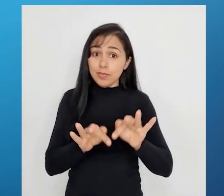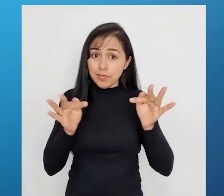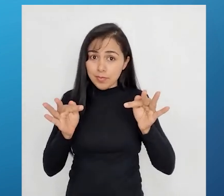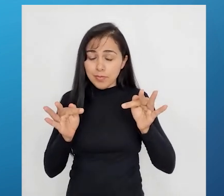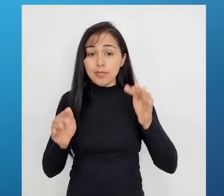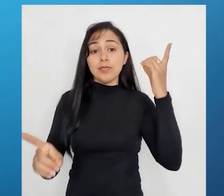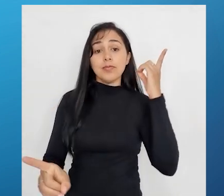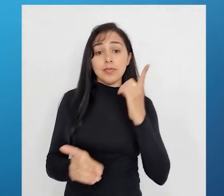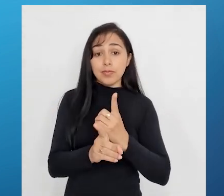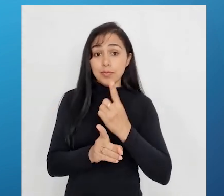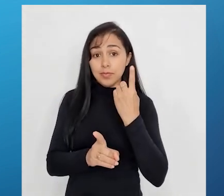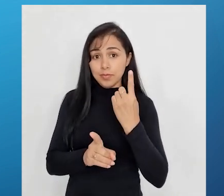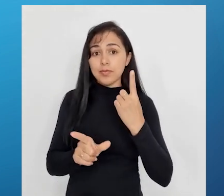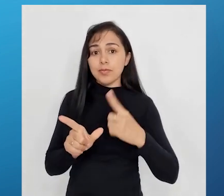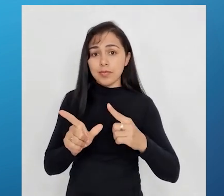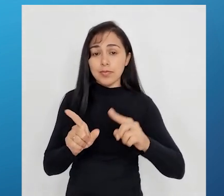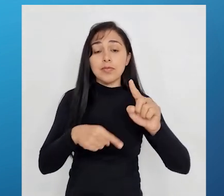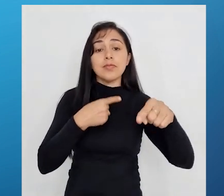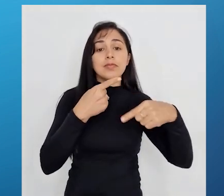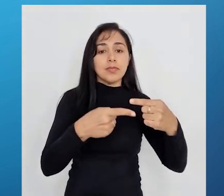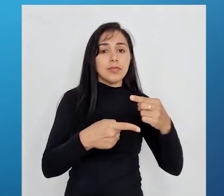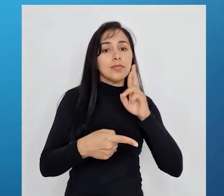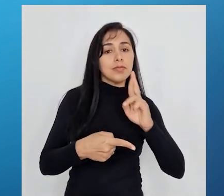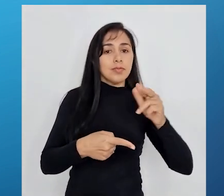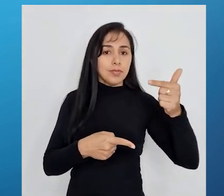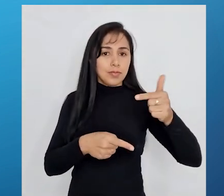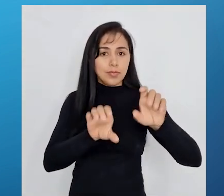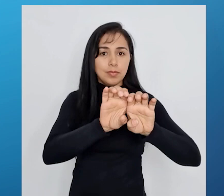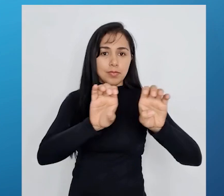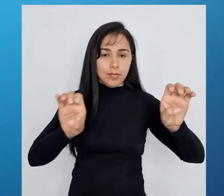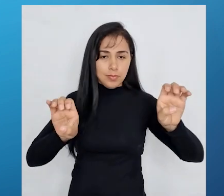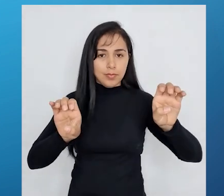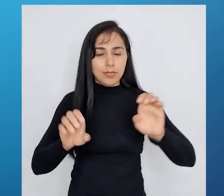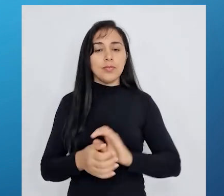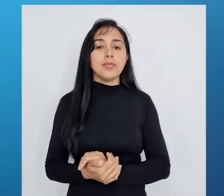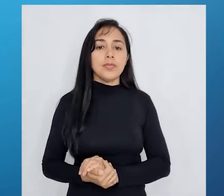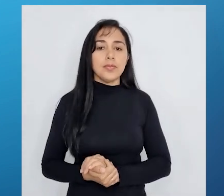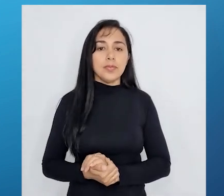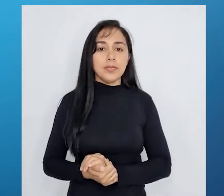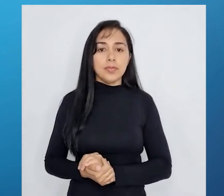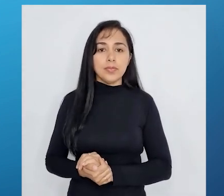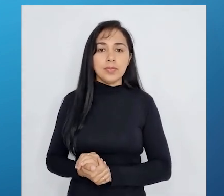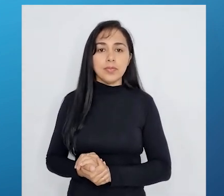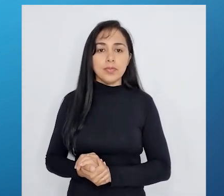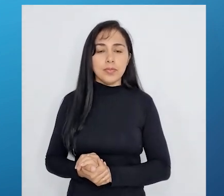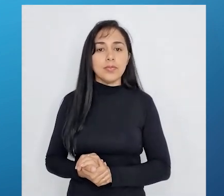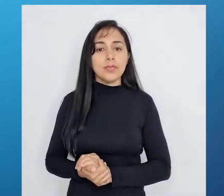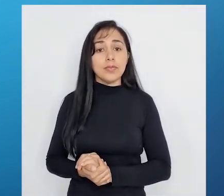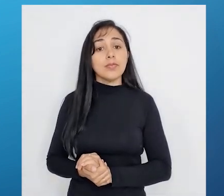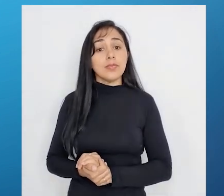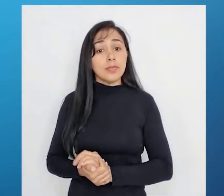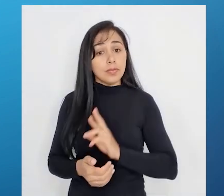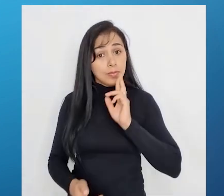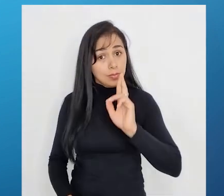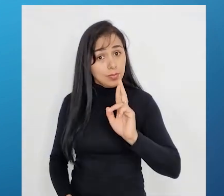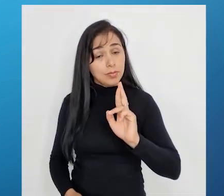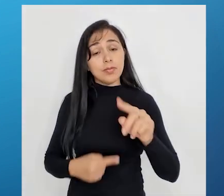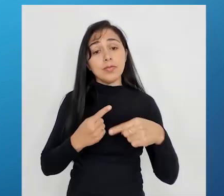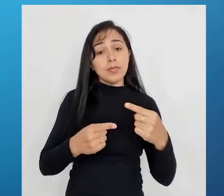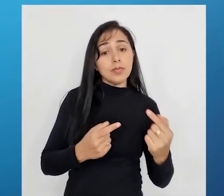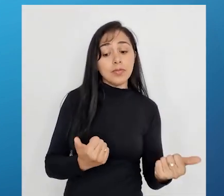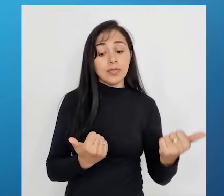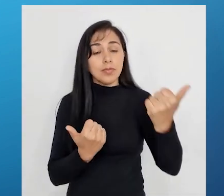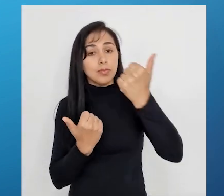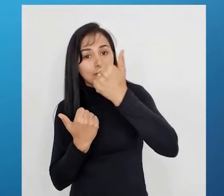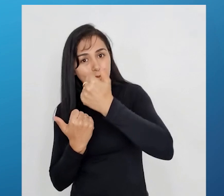Vira uma equação do primeiro grau com uma incógnita, que a gente já sabe resolver, resolve e depois só voltar substituindo